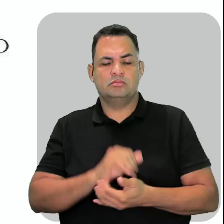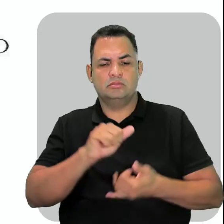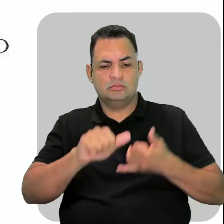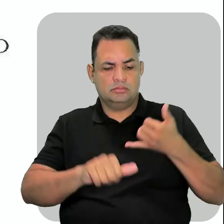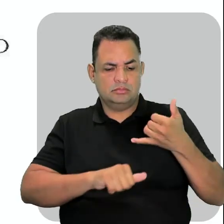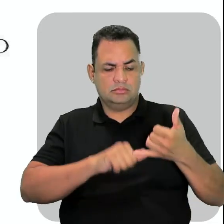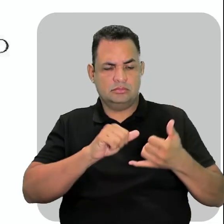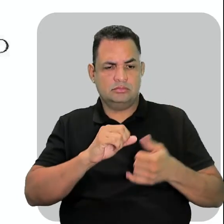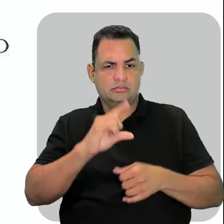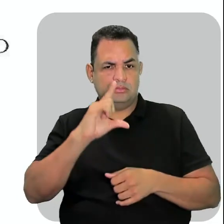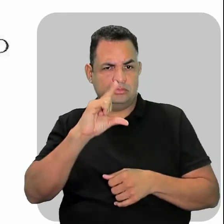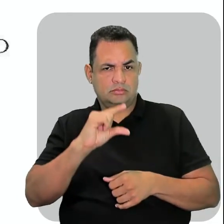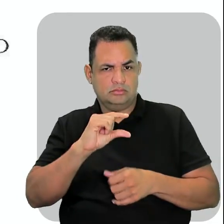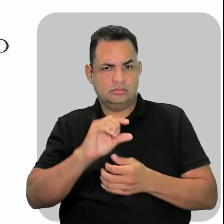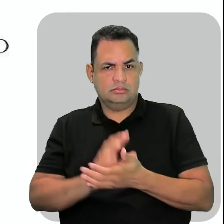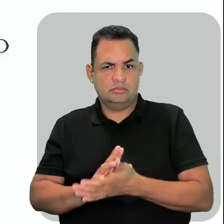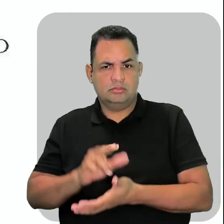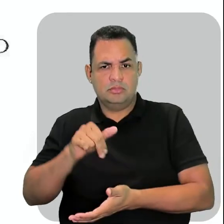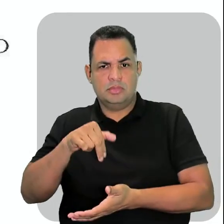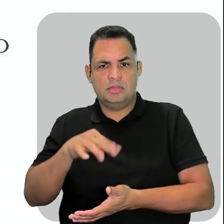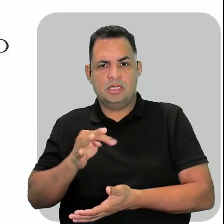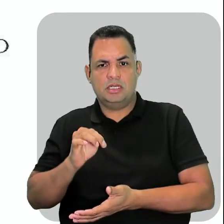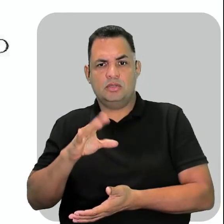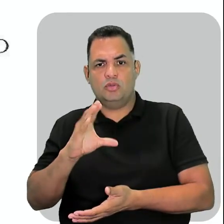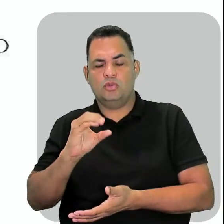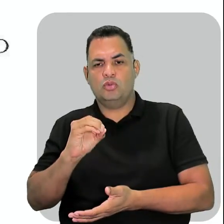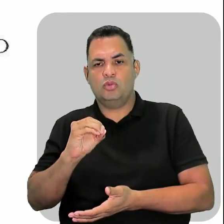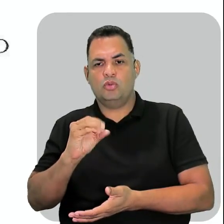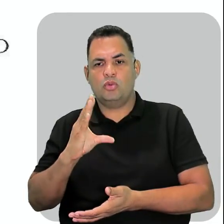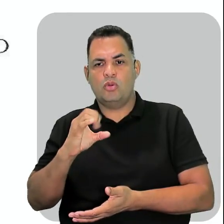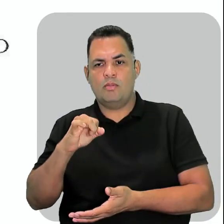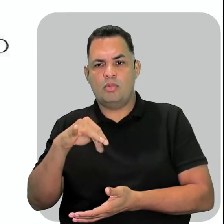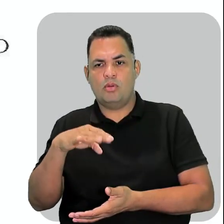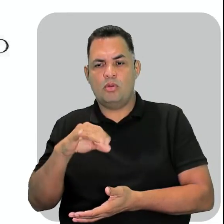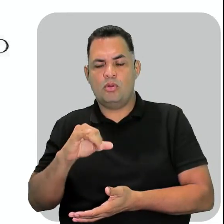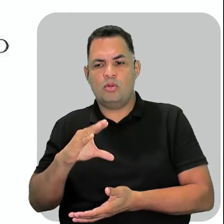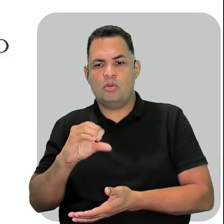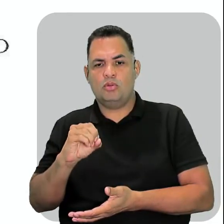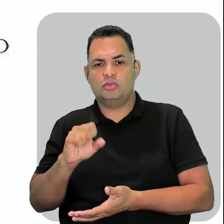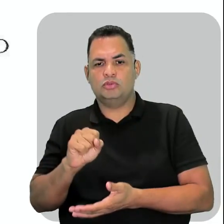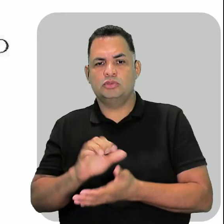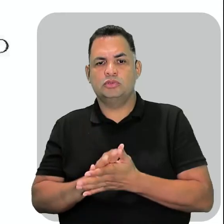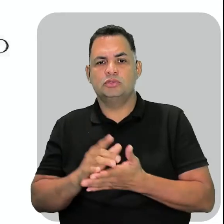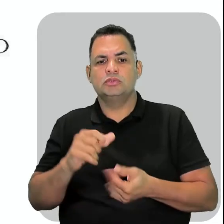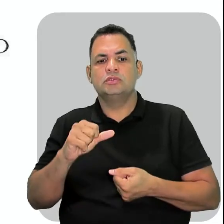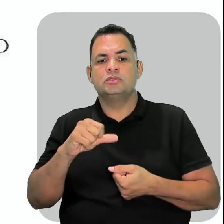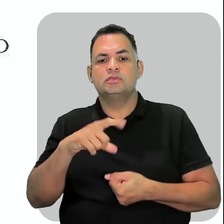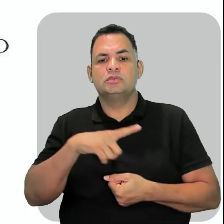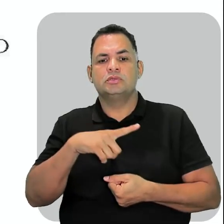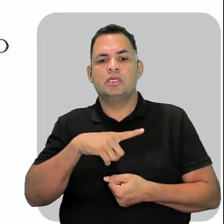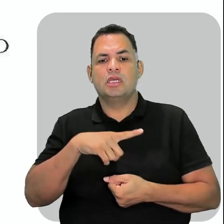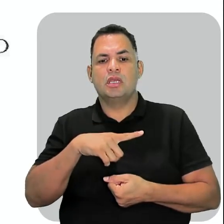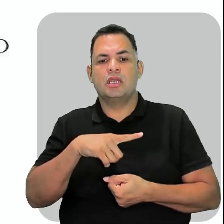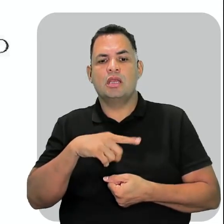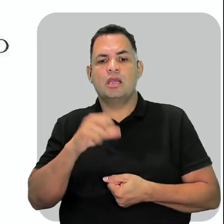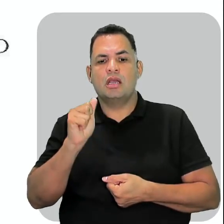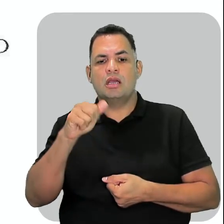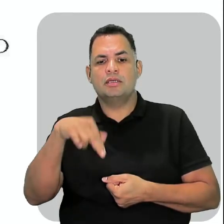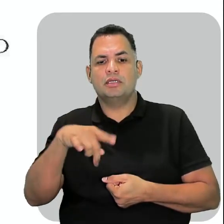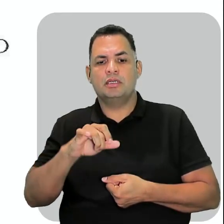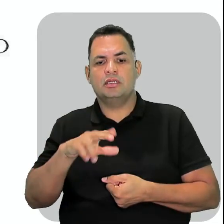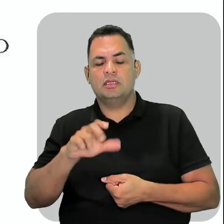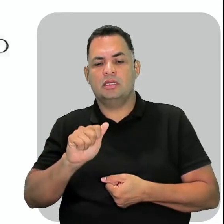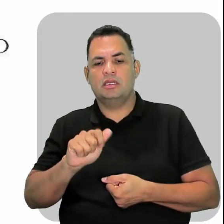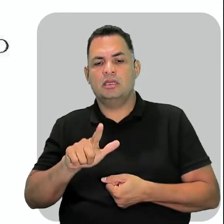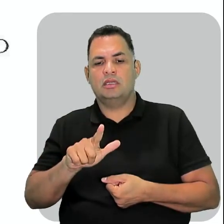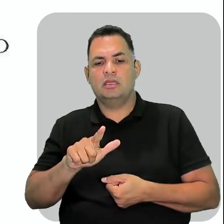de redução de um nitro composto, eu vou ter a formação de uma amina aromática, que é a